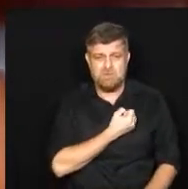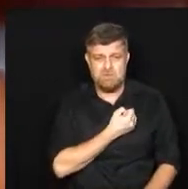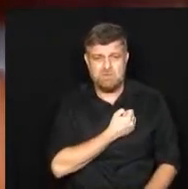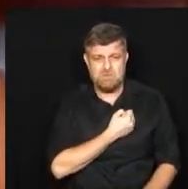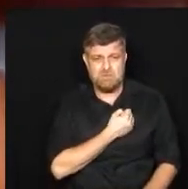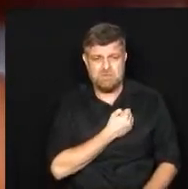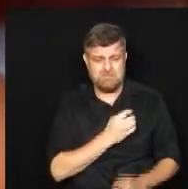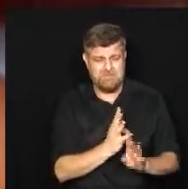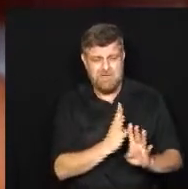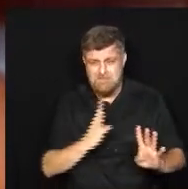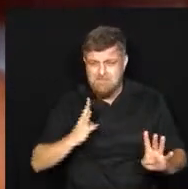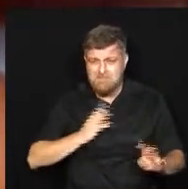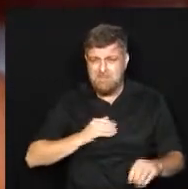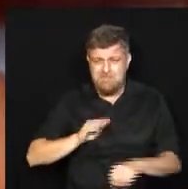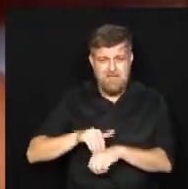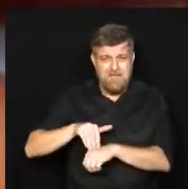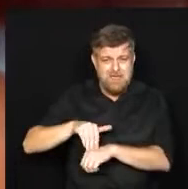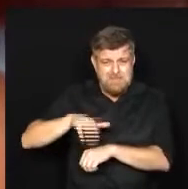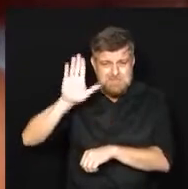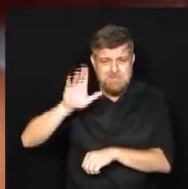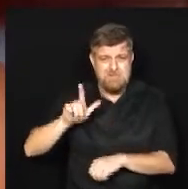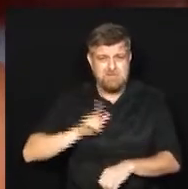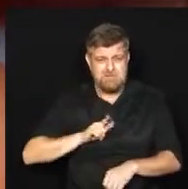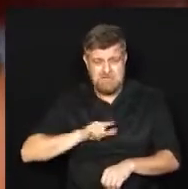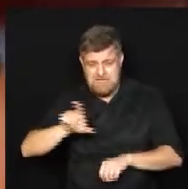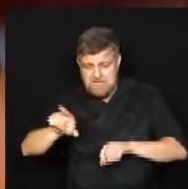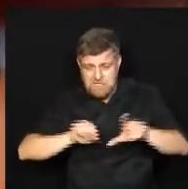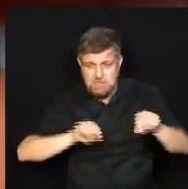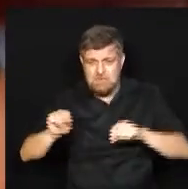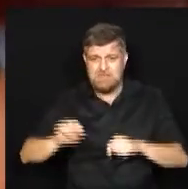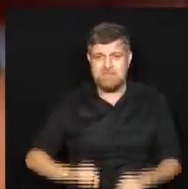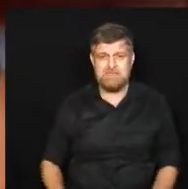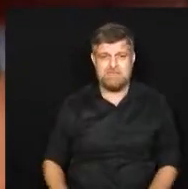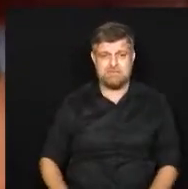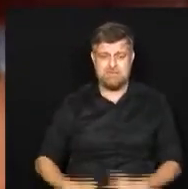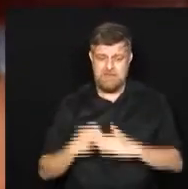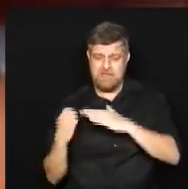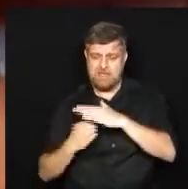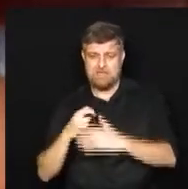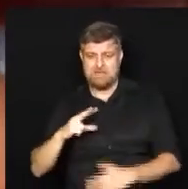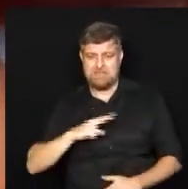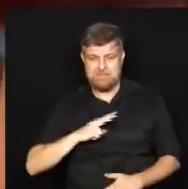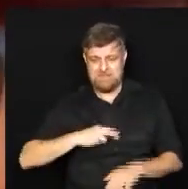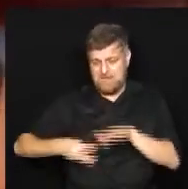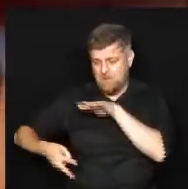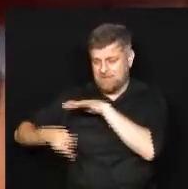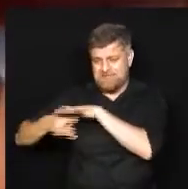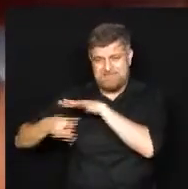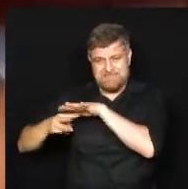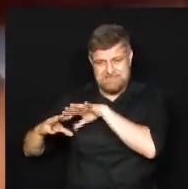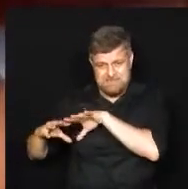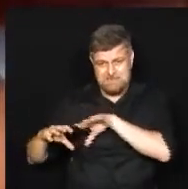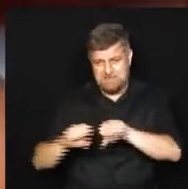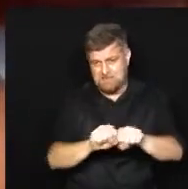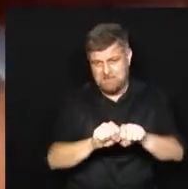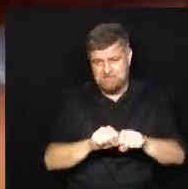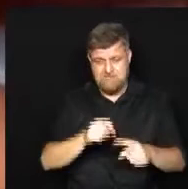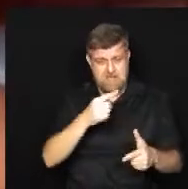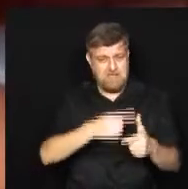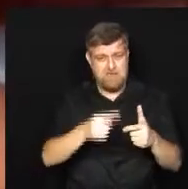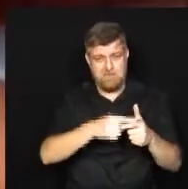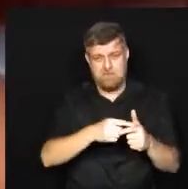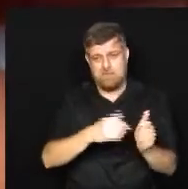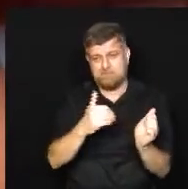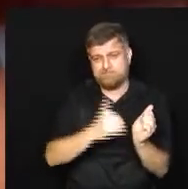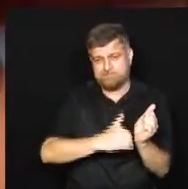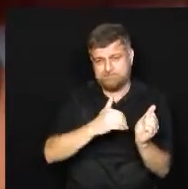maior do que a oferta. Tem optado por processos de privatização e de terceirização que escondem a resolução do problema. Então, a